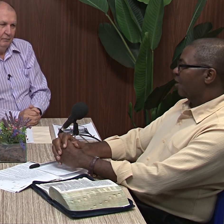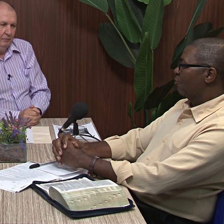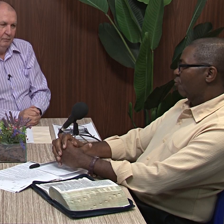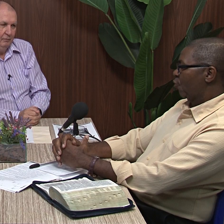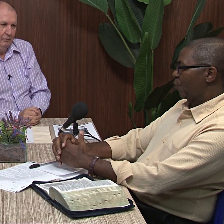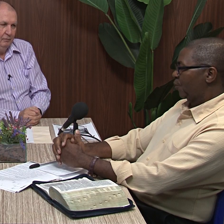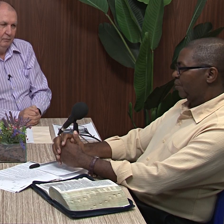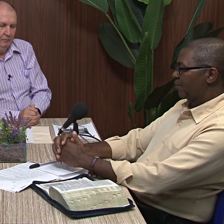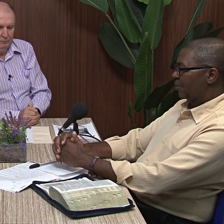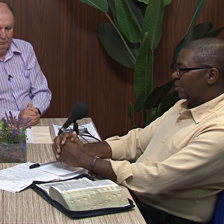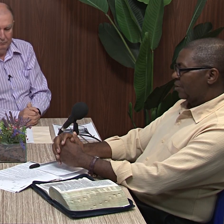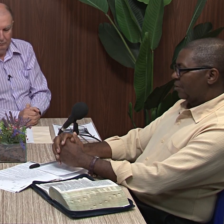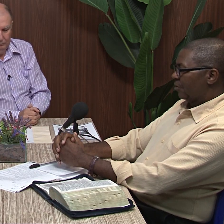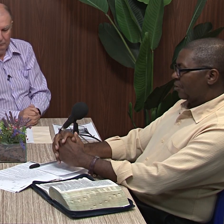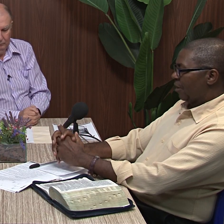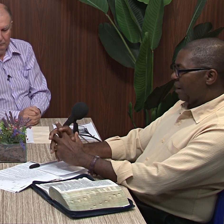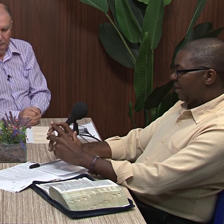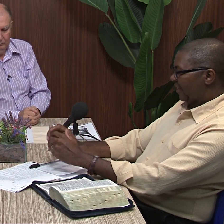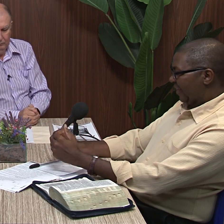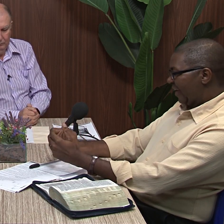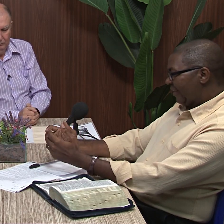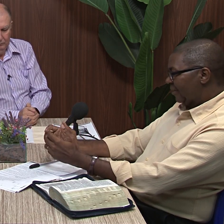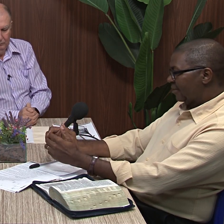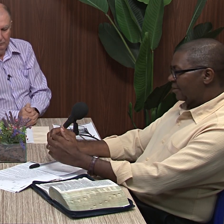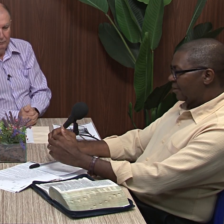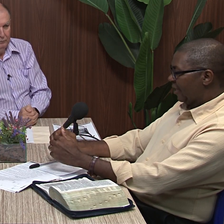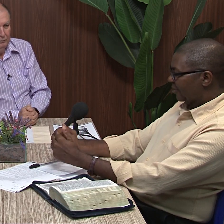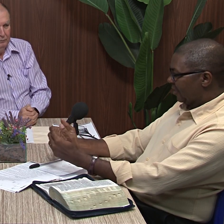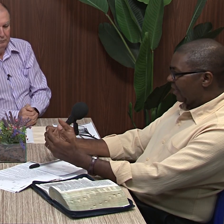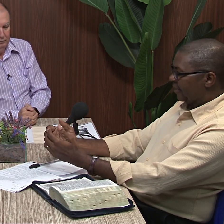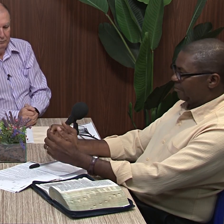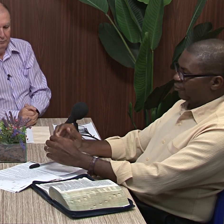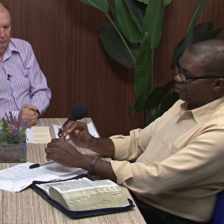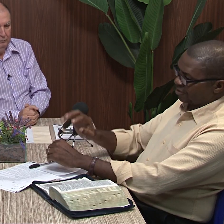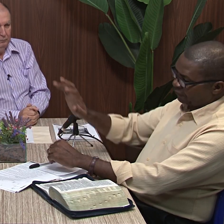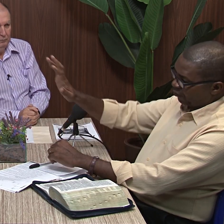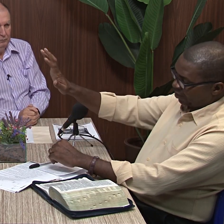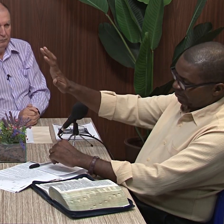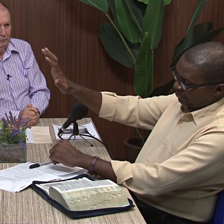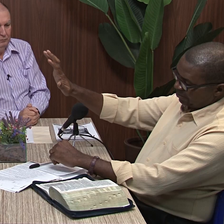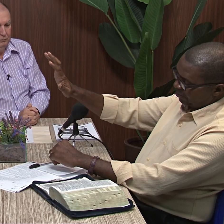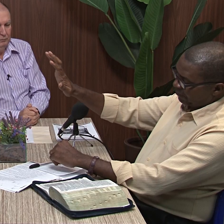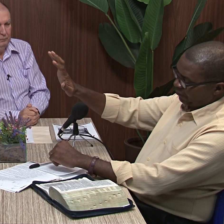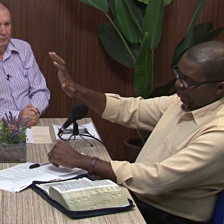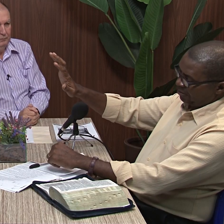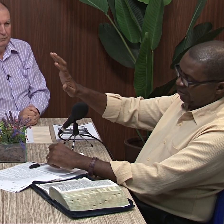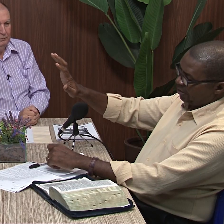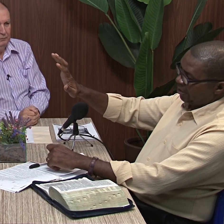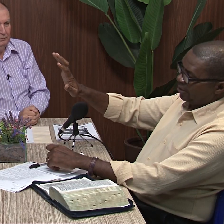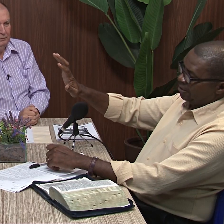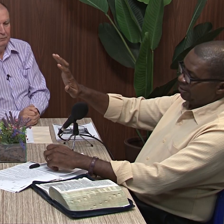não está no corpo. Então a batalha é externa, porque está fora. Tá?